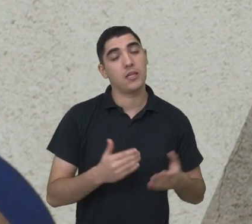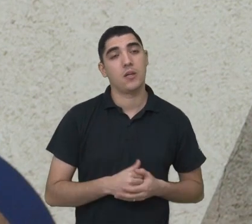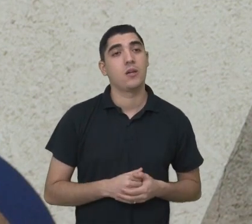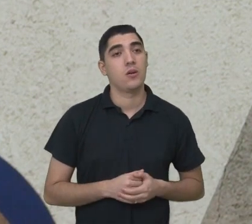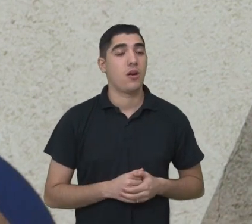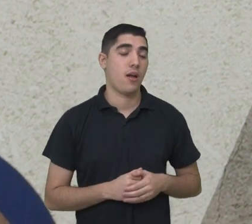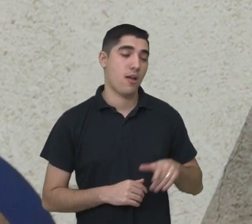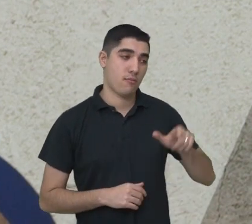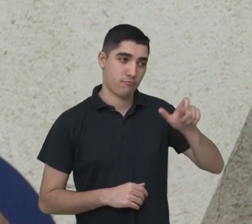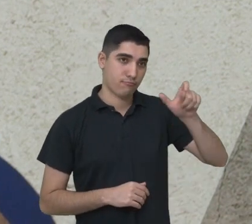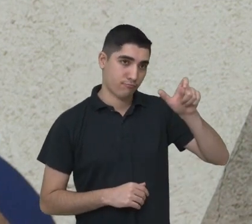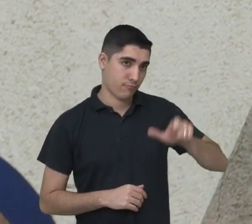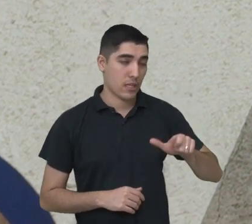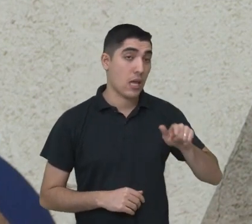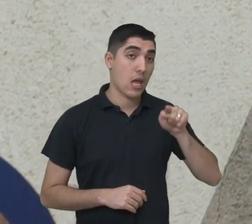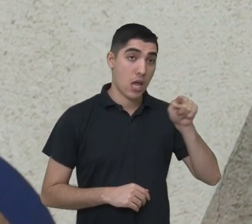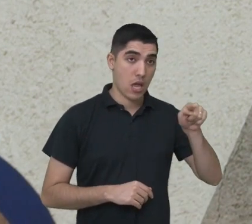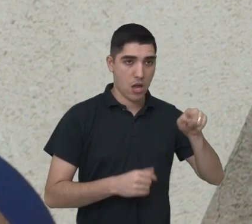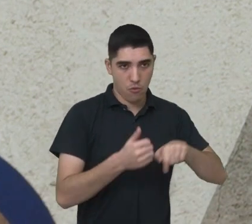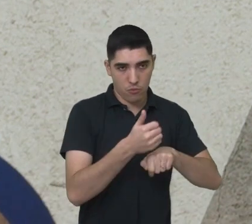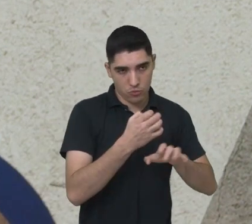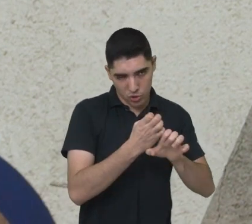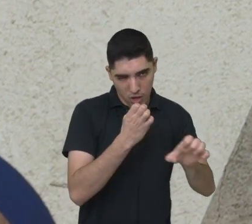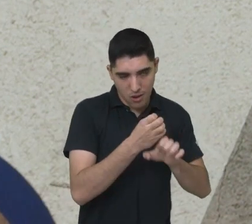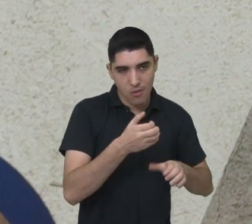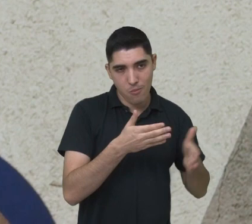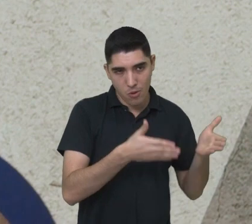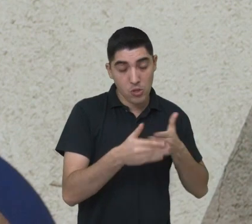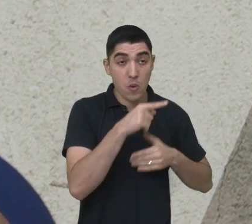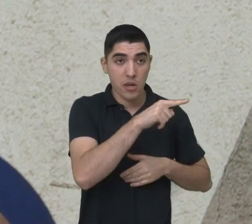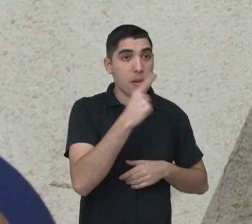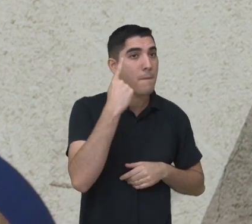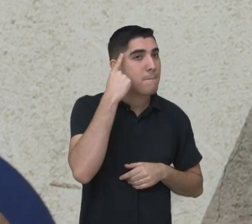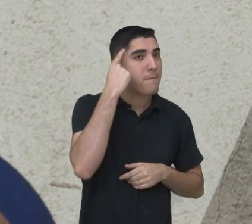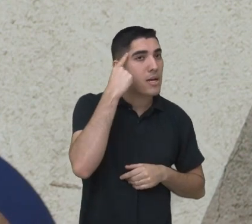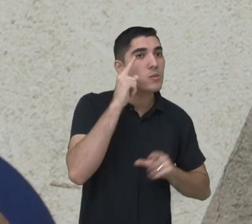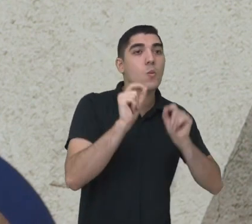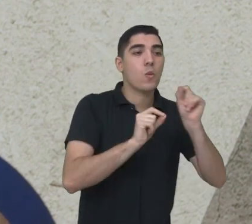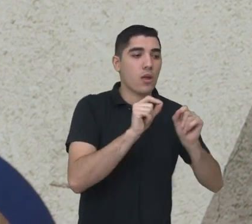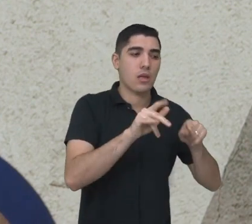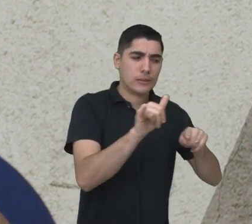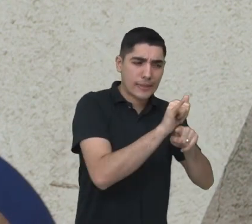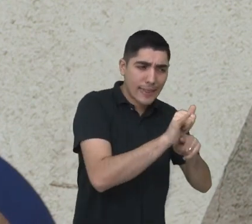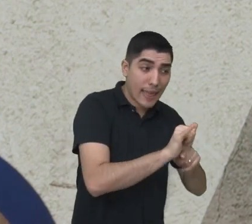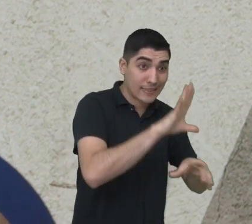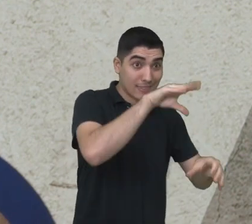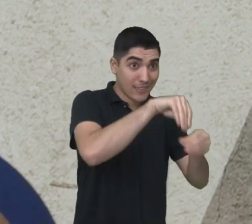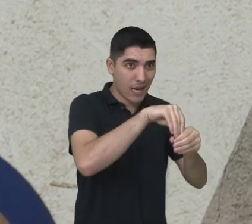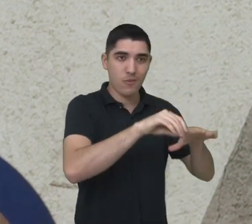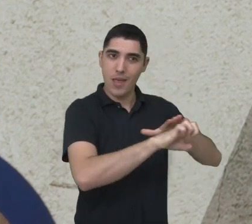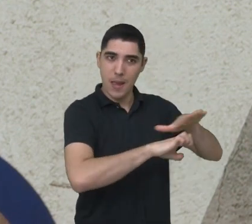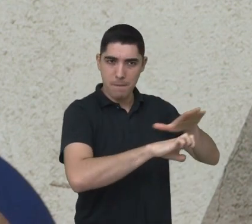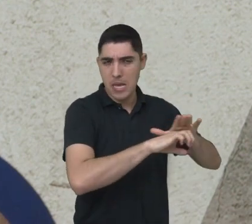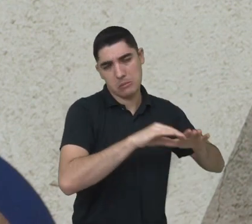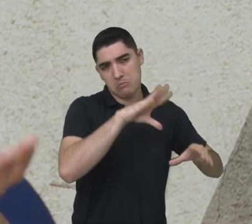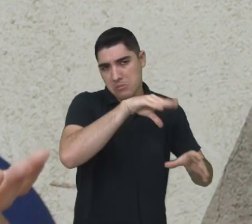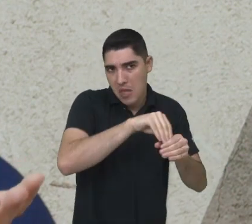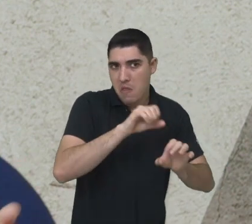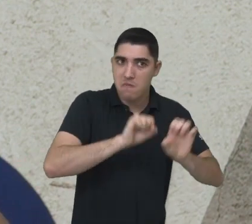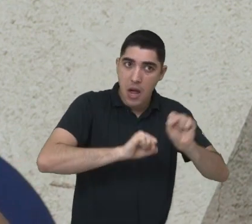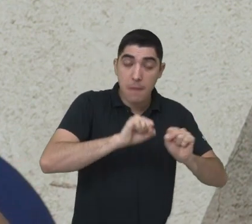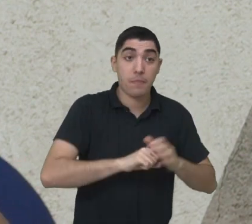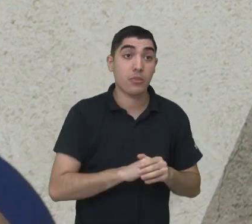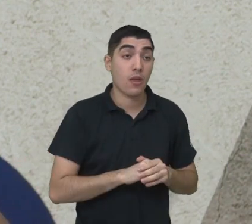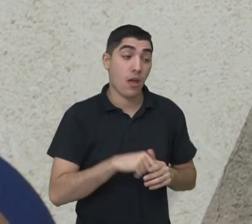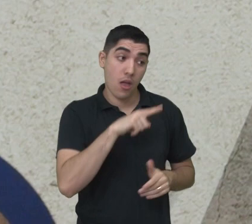do planejamento estratégico dentro, né, dentro da empresa, dentro de uma indústria, né? Então, o engenheiro de produção, uma questão importante, Aleph, é a